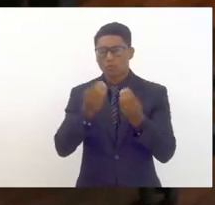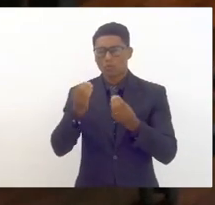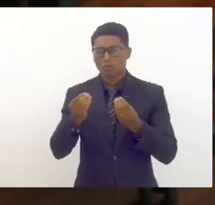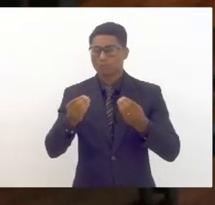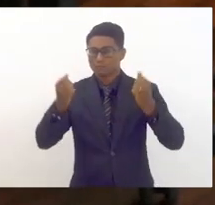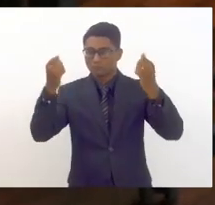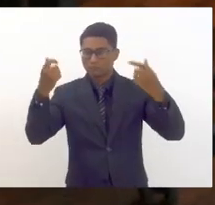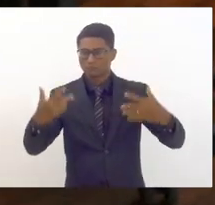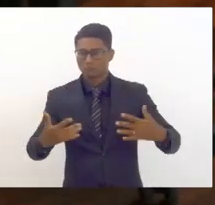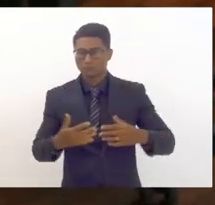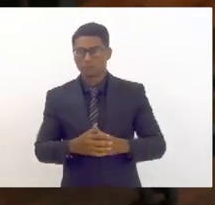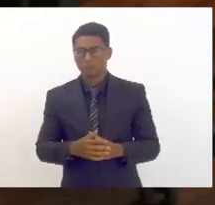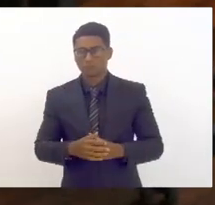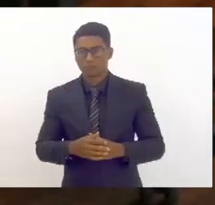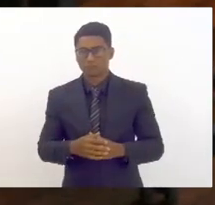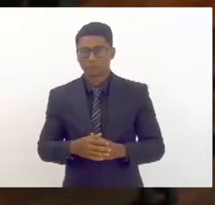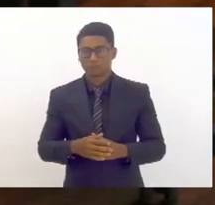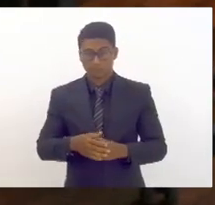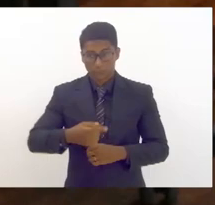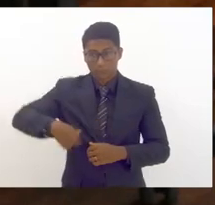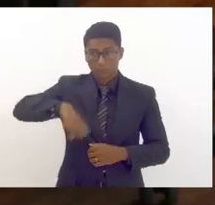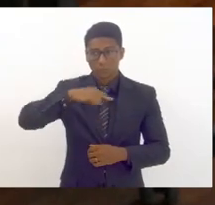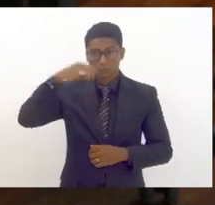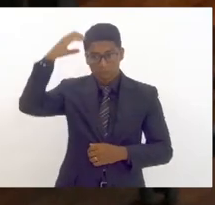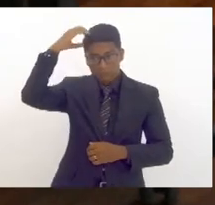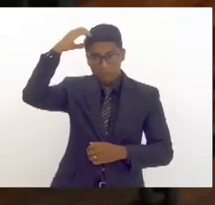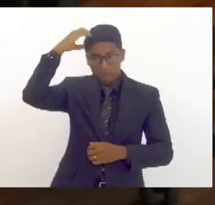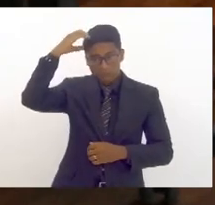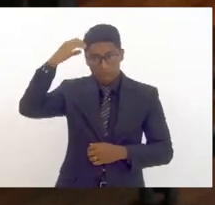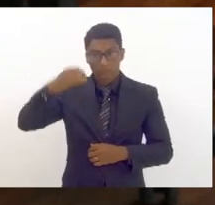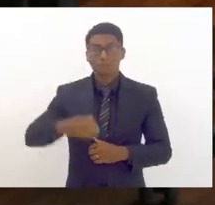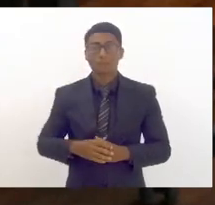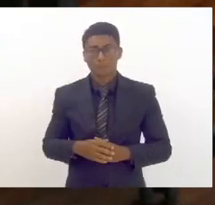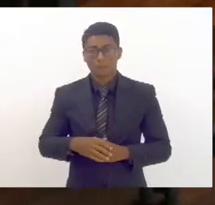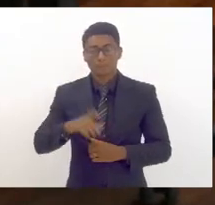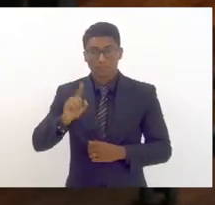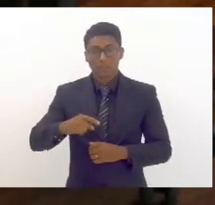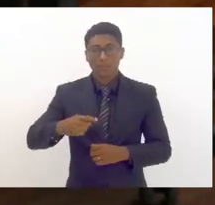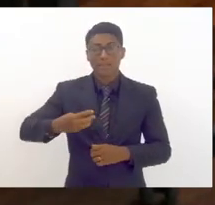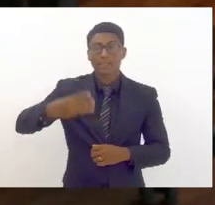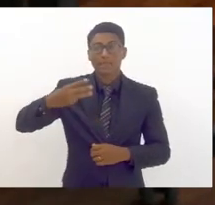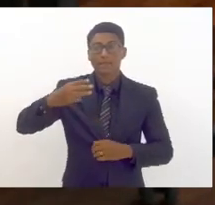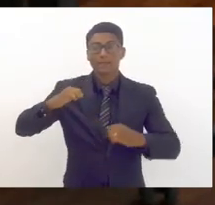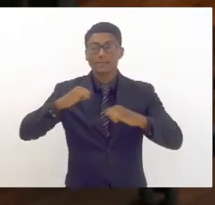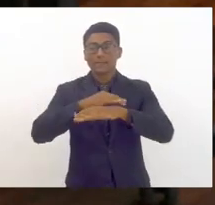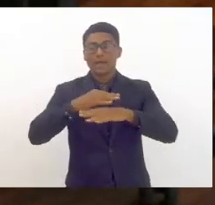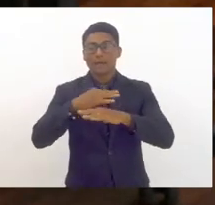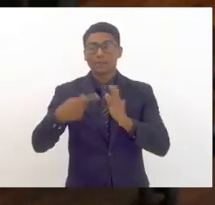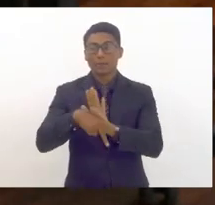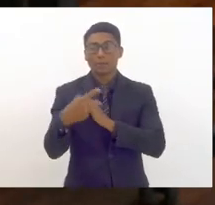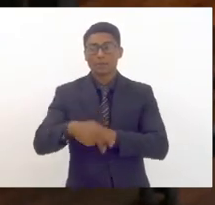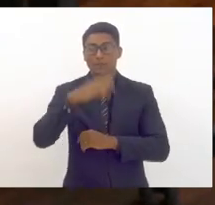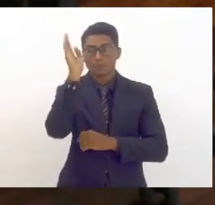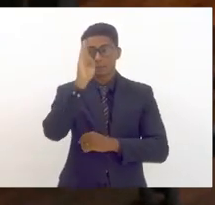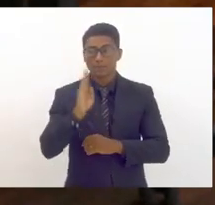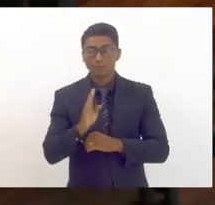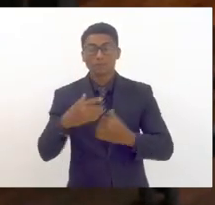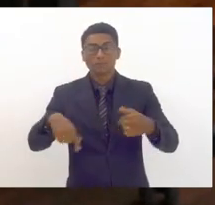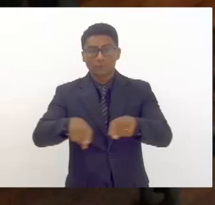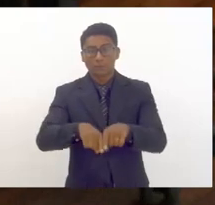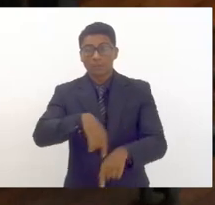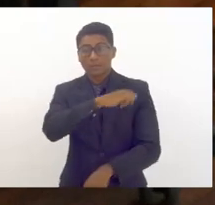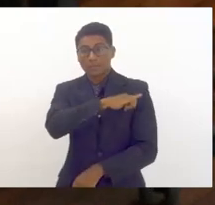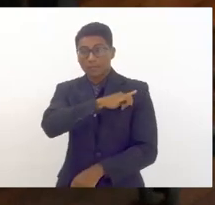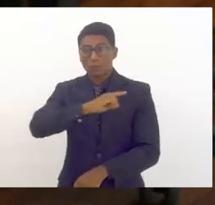nós somos a terceira cidade do Brasil com maior número de cadastro no SMS e a primeira do estado do Rio de